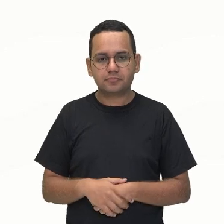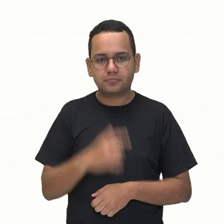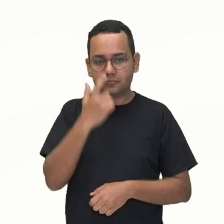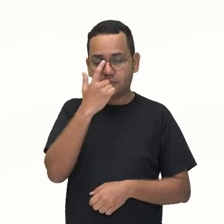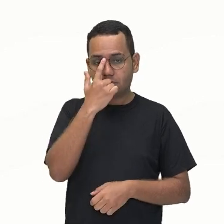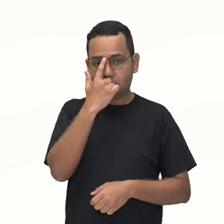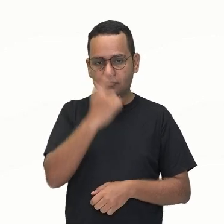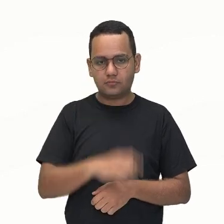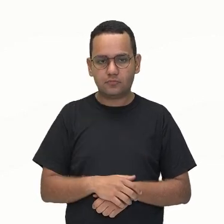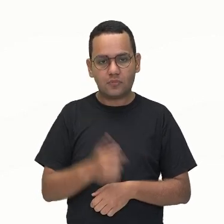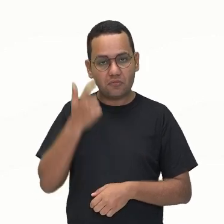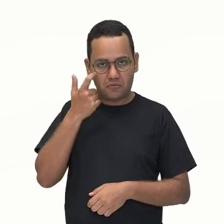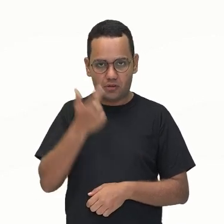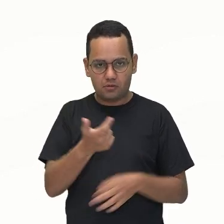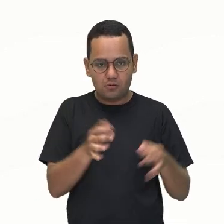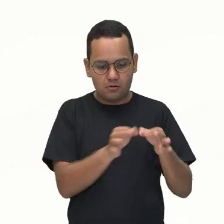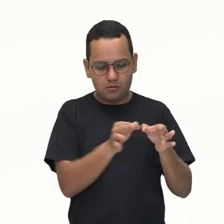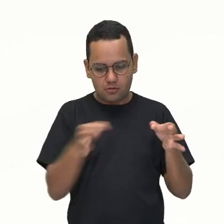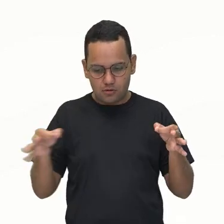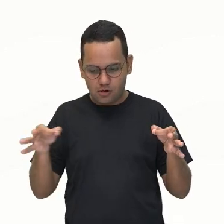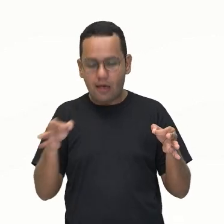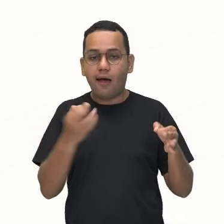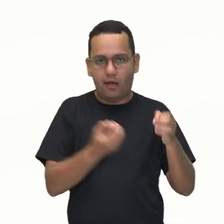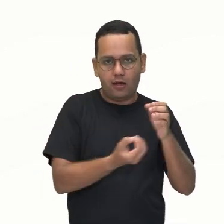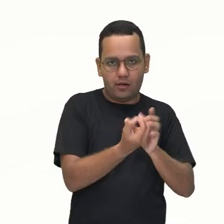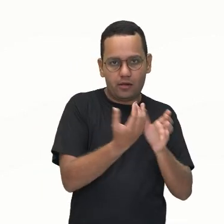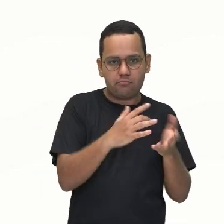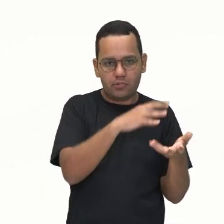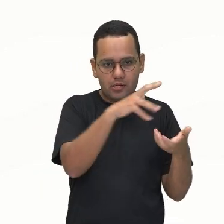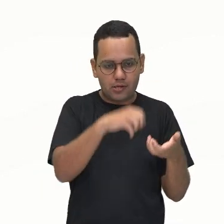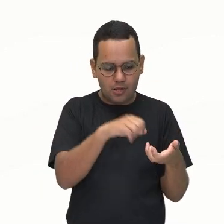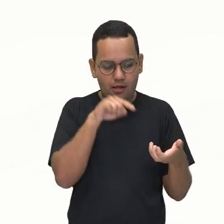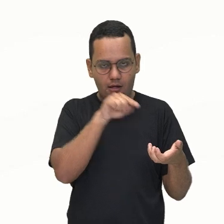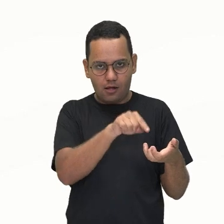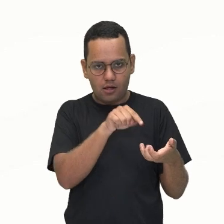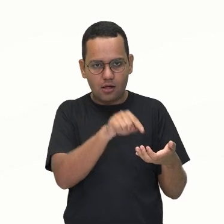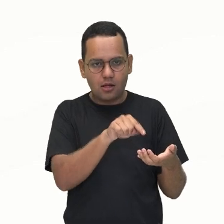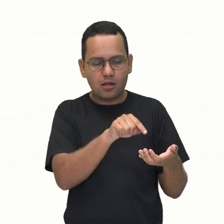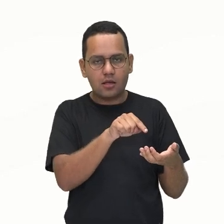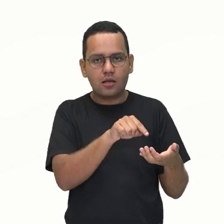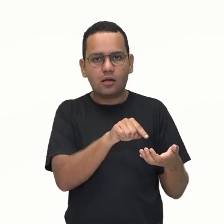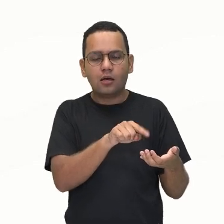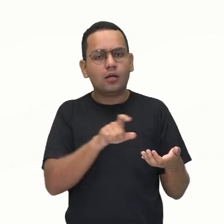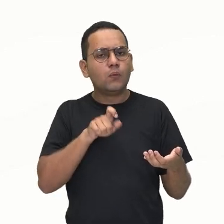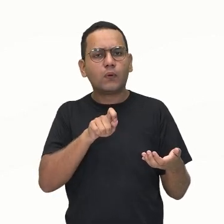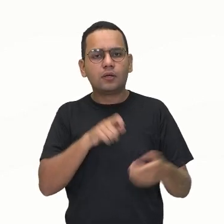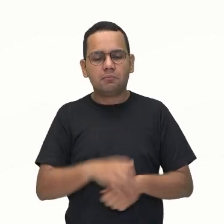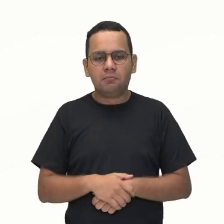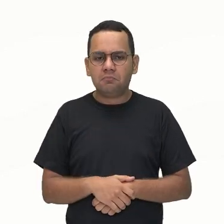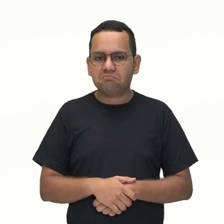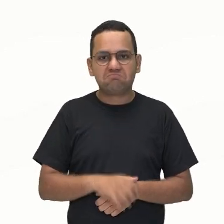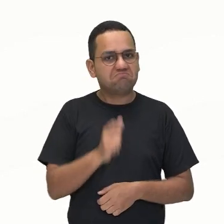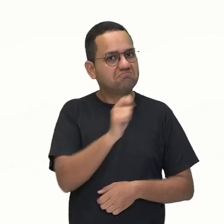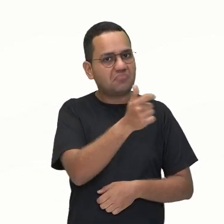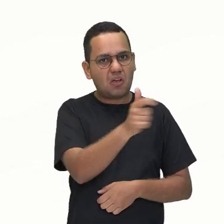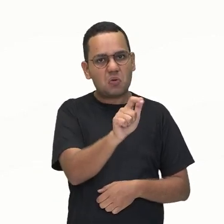lá do planeta Terra, não tinha ali não estavam presentes seres vivos. E aí essa